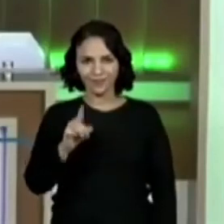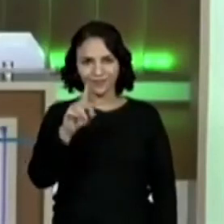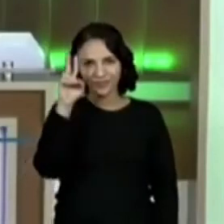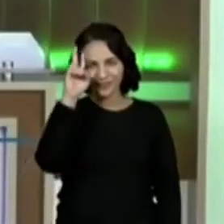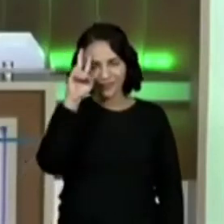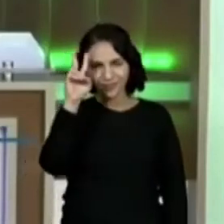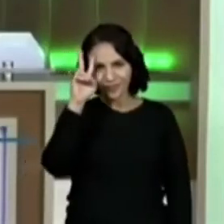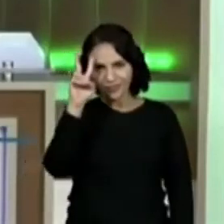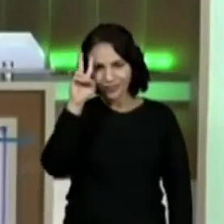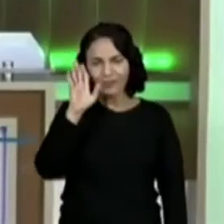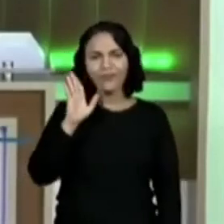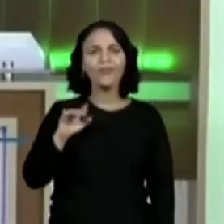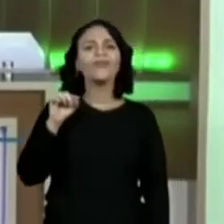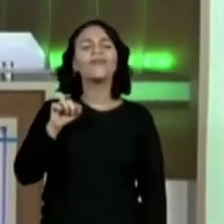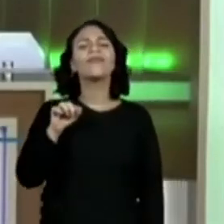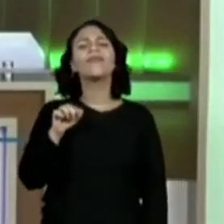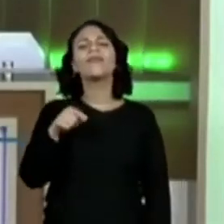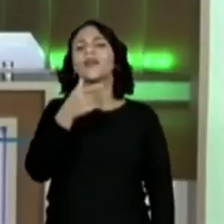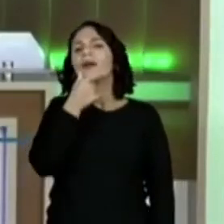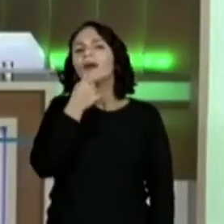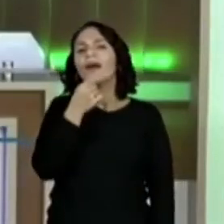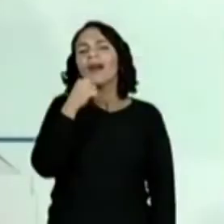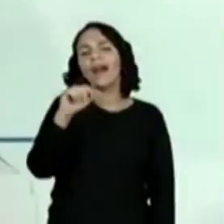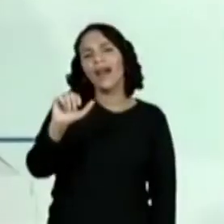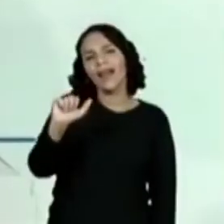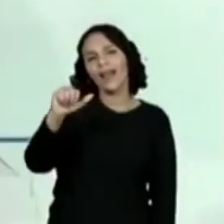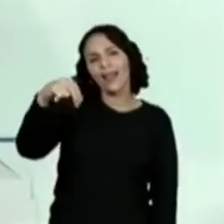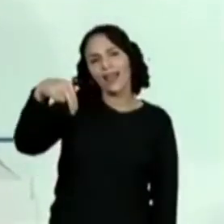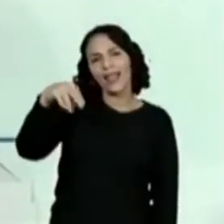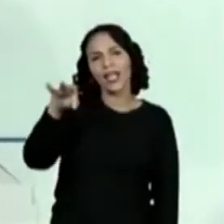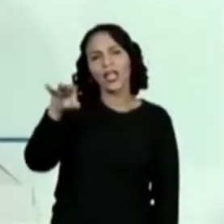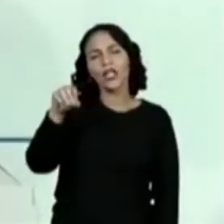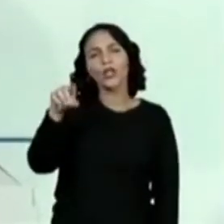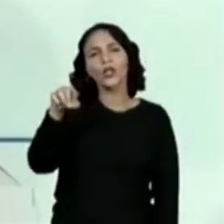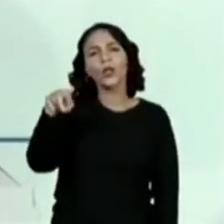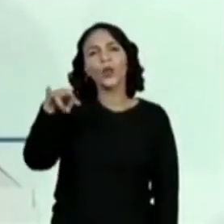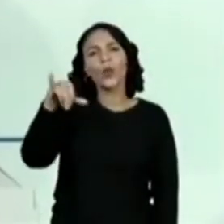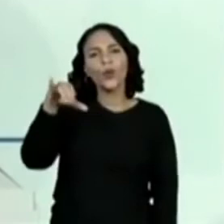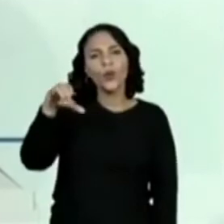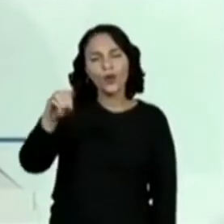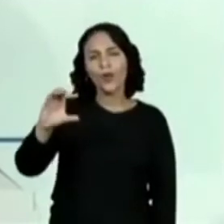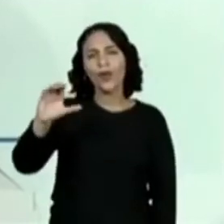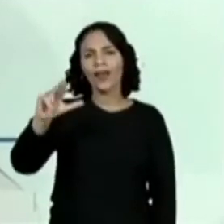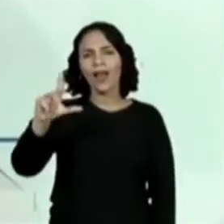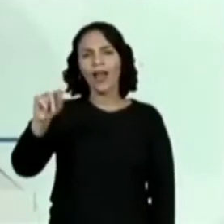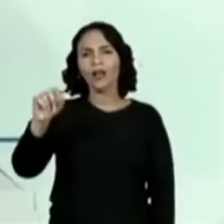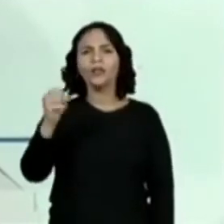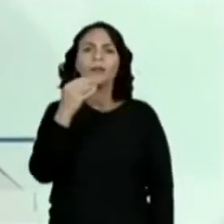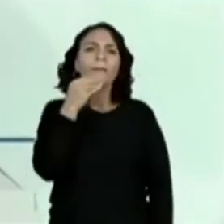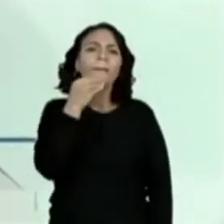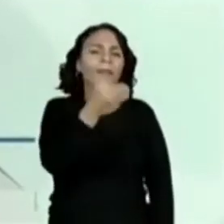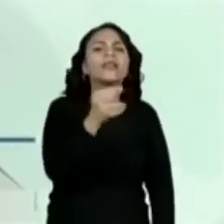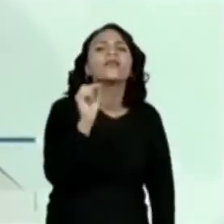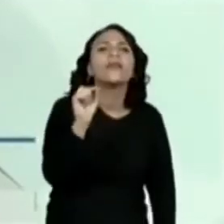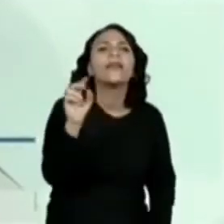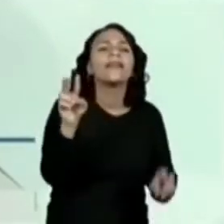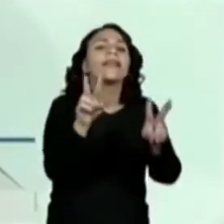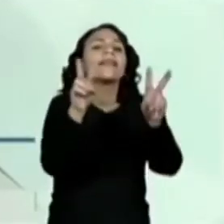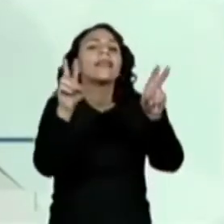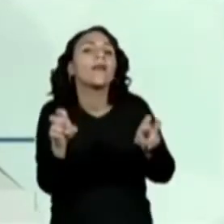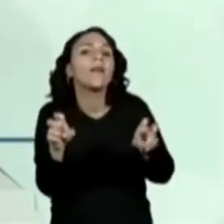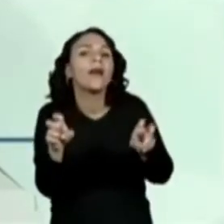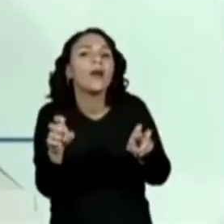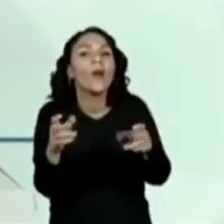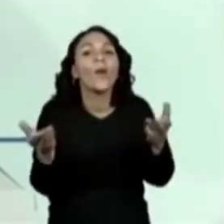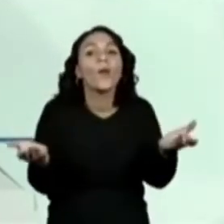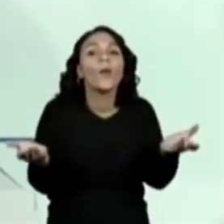o Antônio Carlos pedia para o Roberto? Qual era o assunto da carta? O Antônio